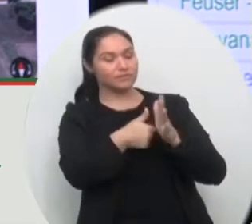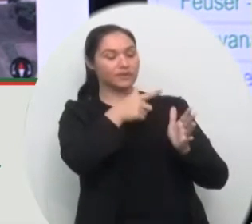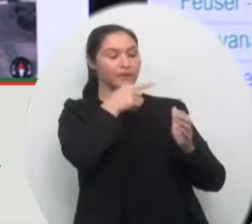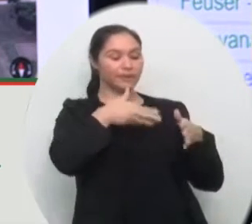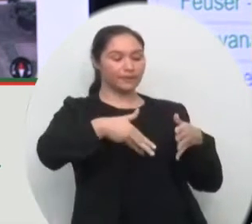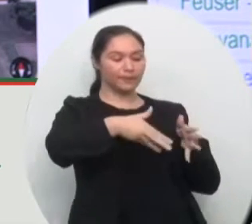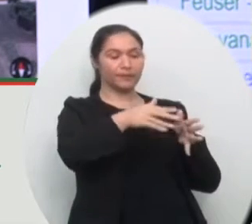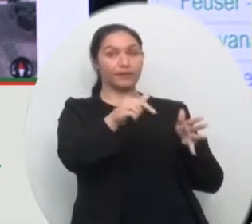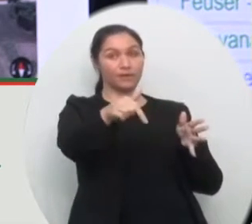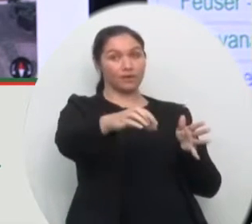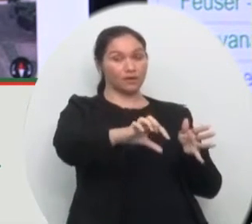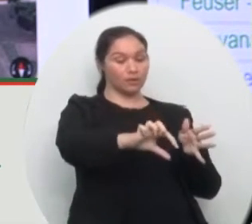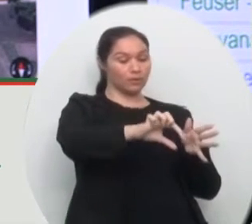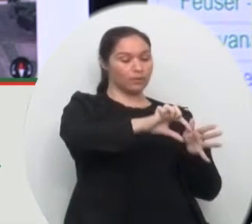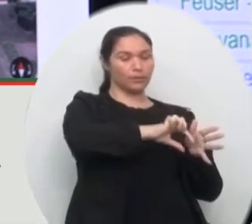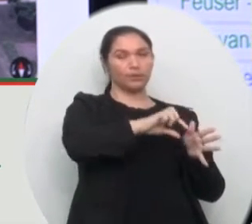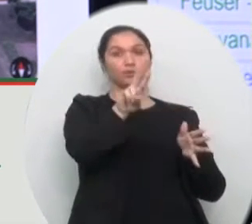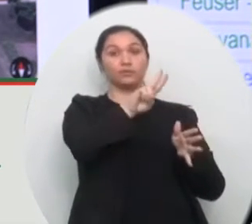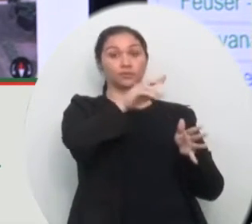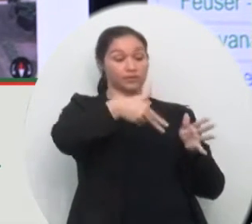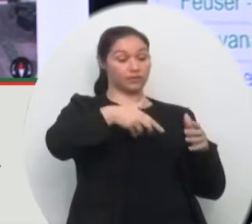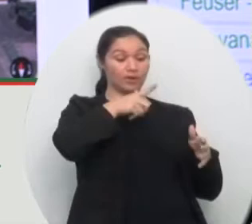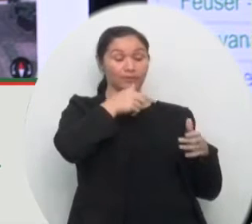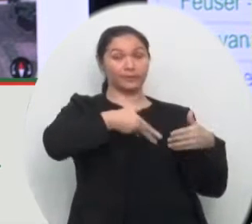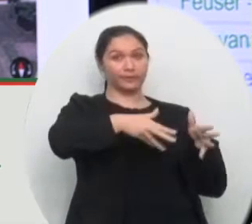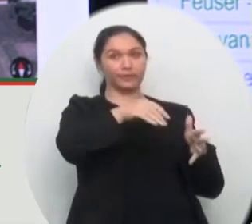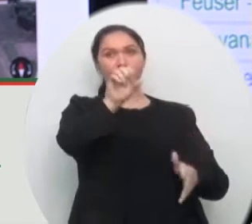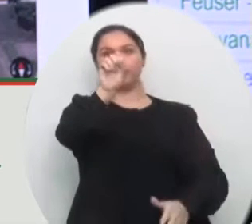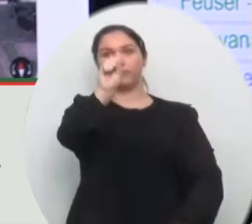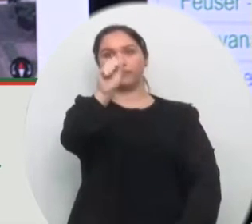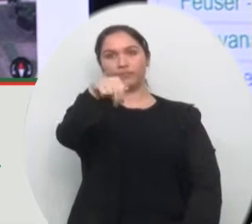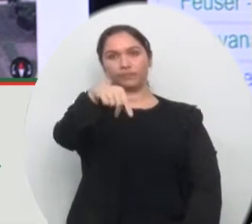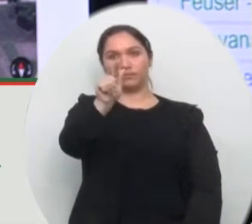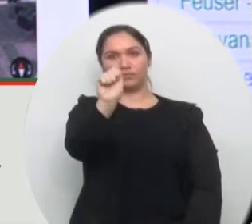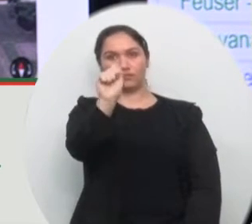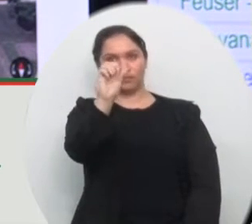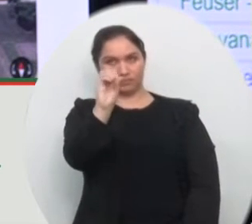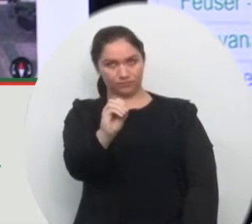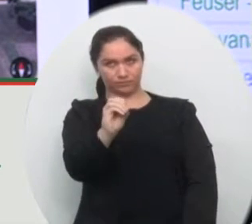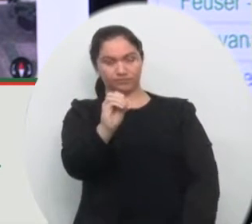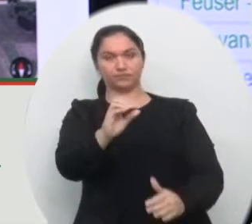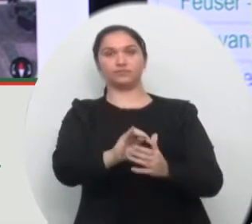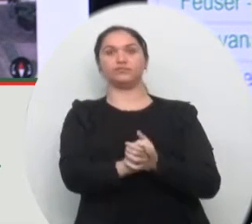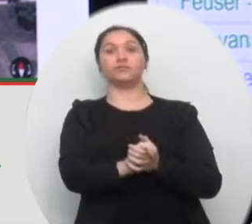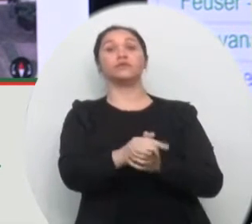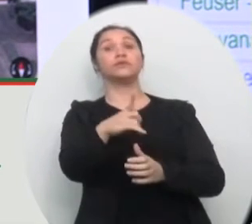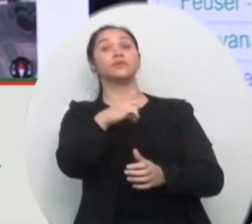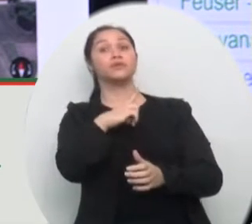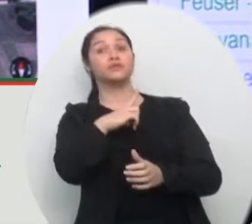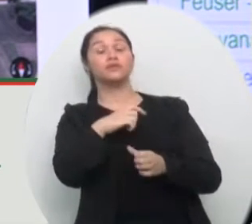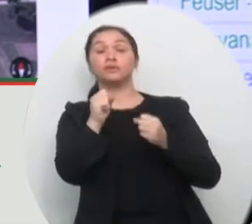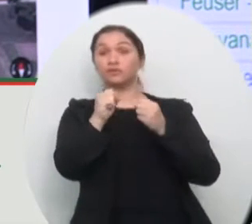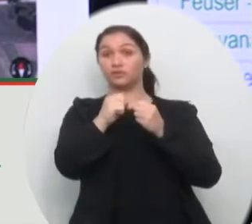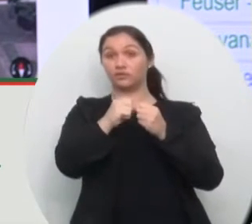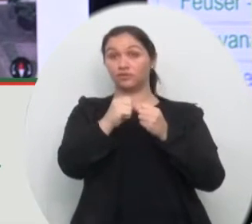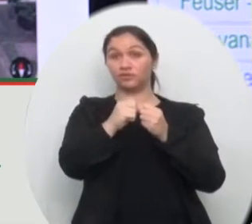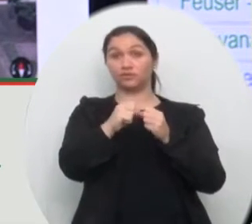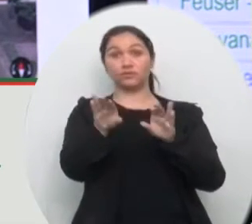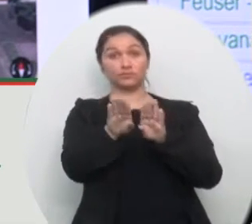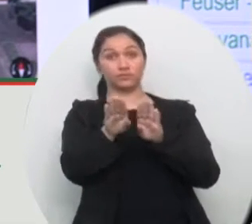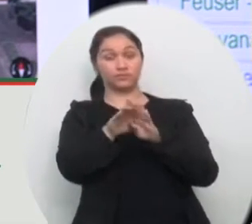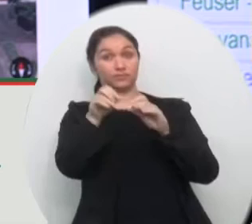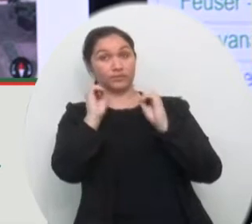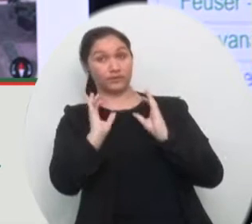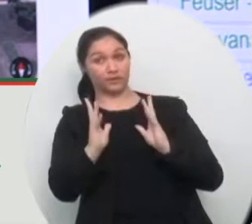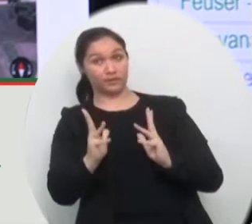desses açudes é feita aquela oxigenação da água e deveria ser feito o tratamento com a bactéria,